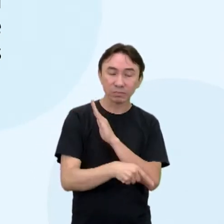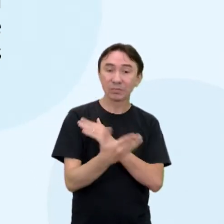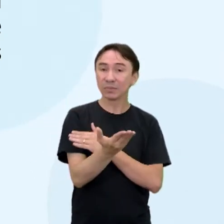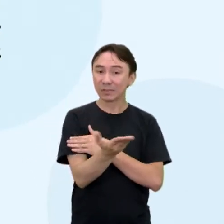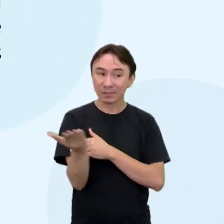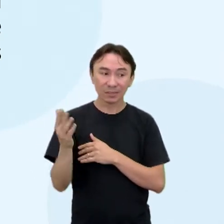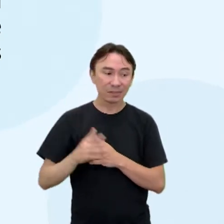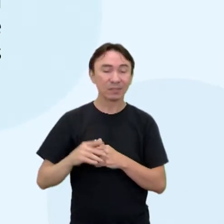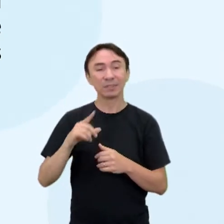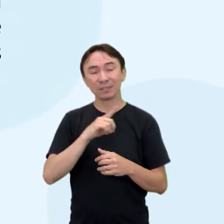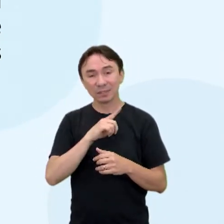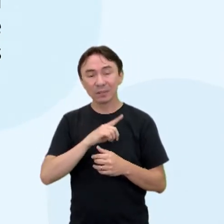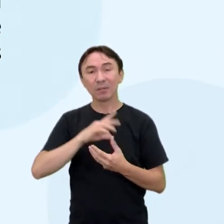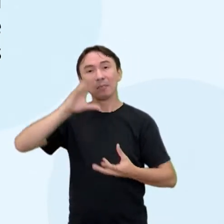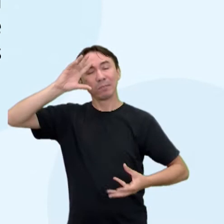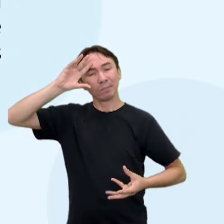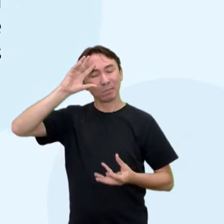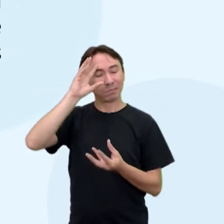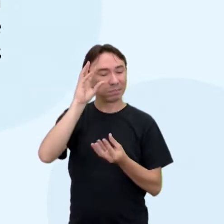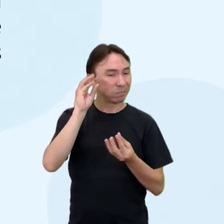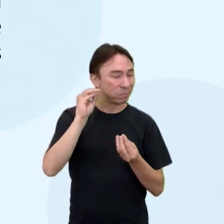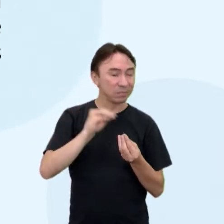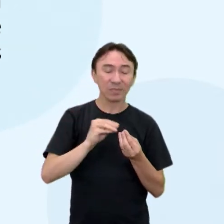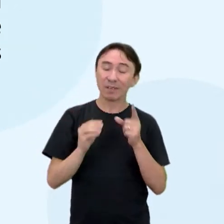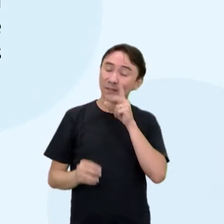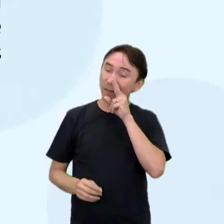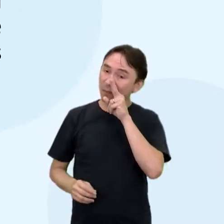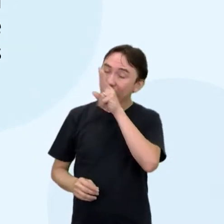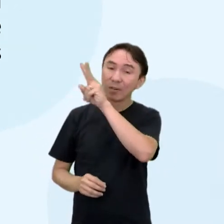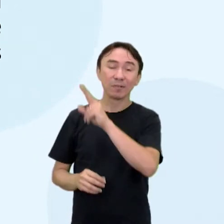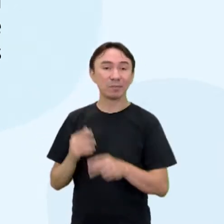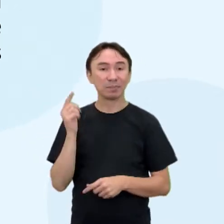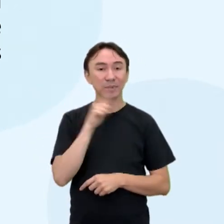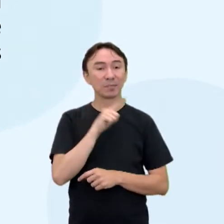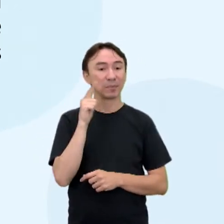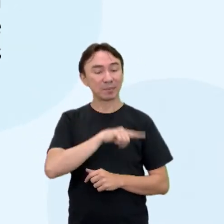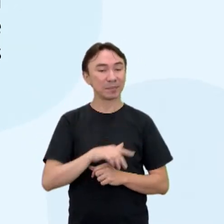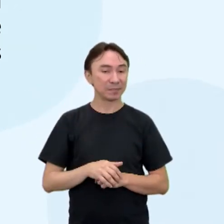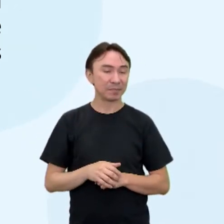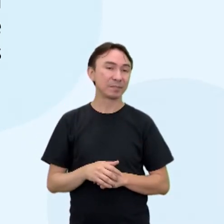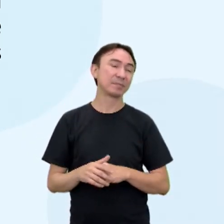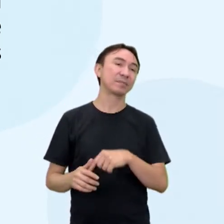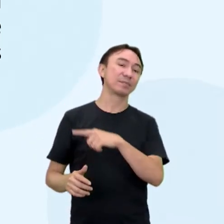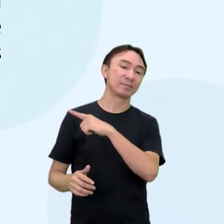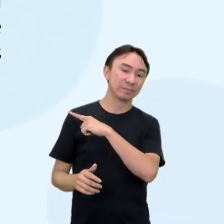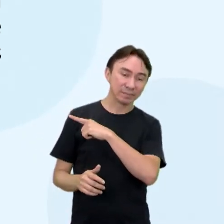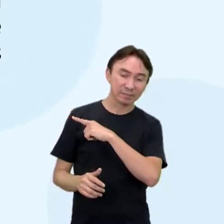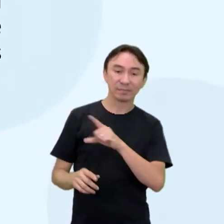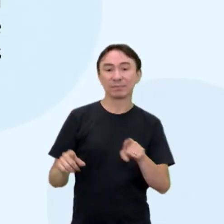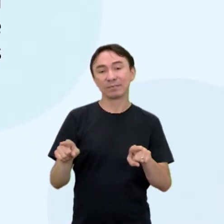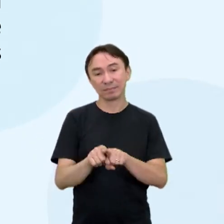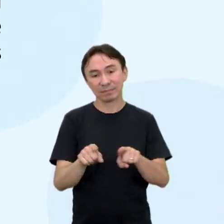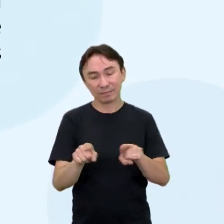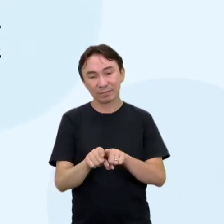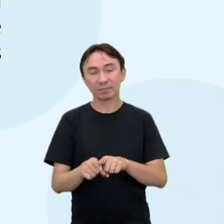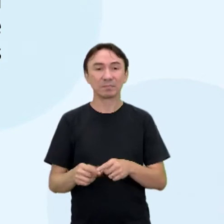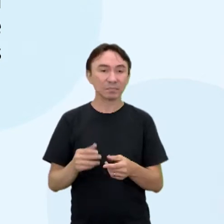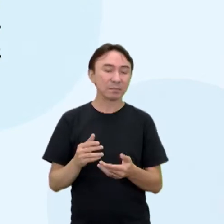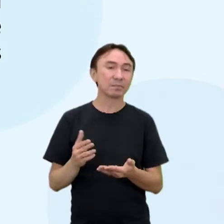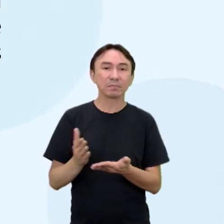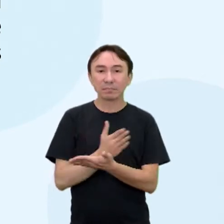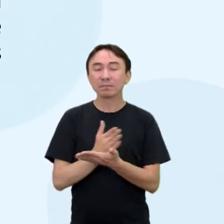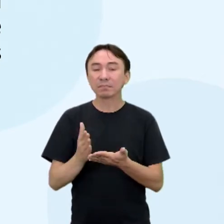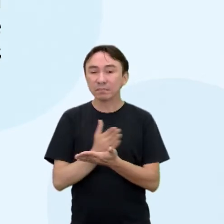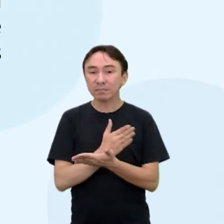mais delicada, vamos dizer assim, mais crítica, projetando ainda inferências e extrapolações usadas para